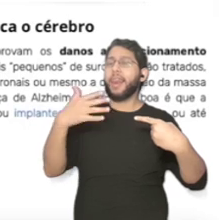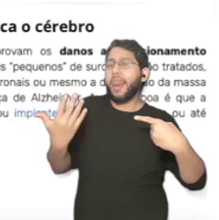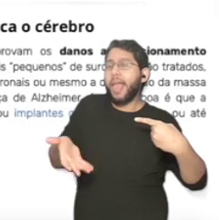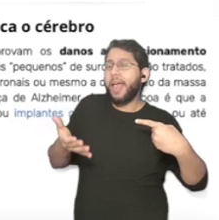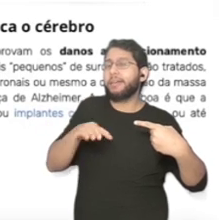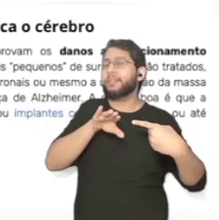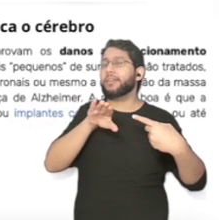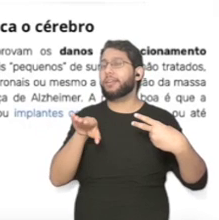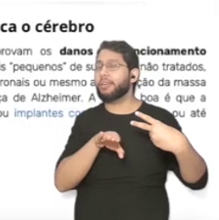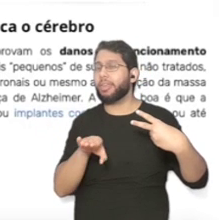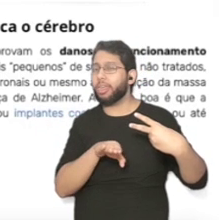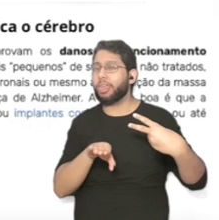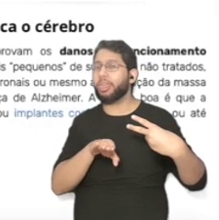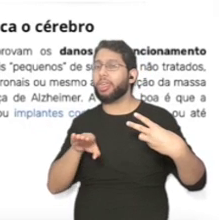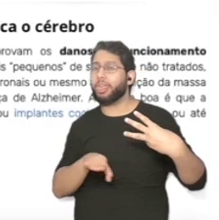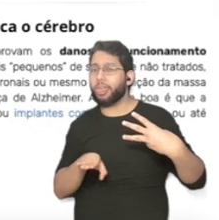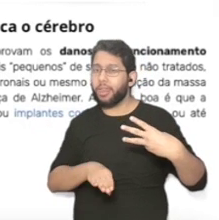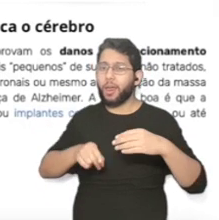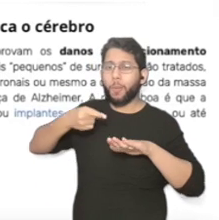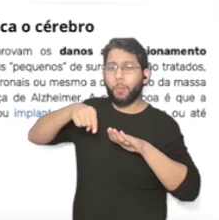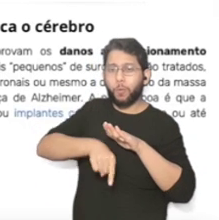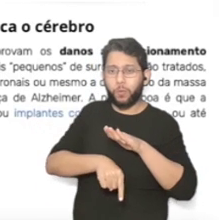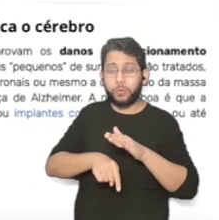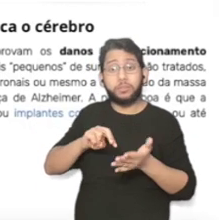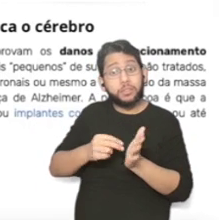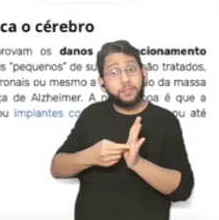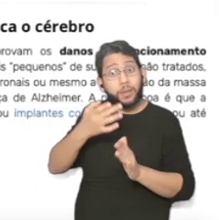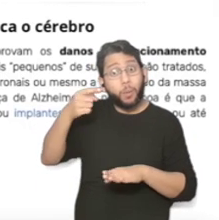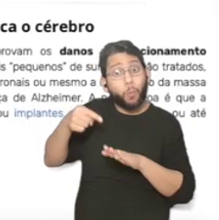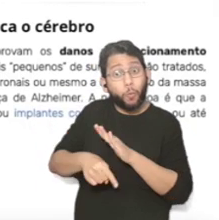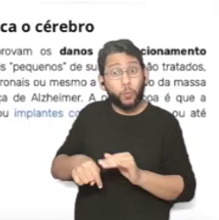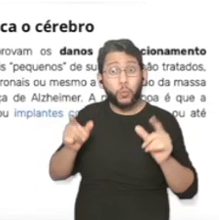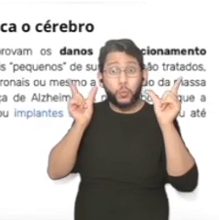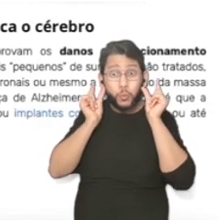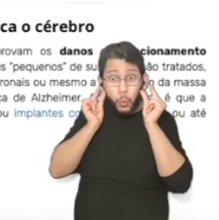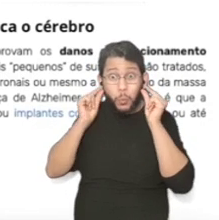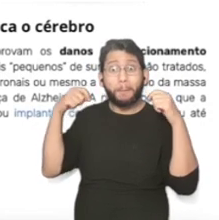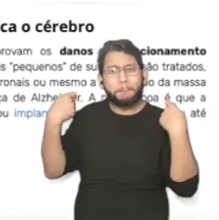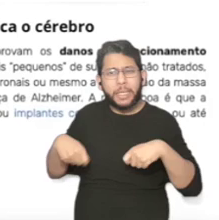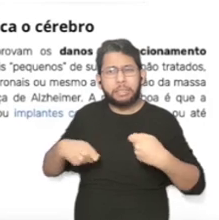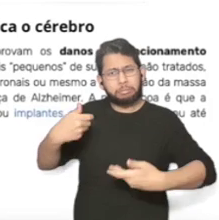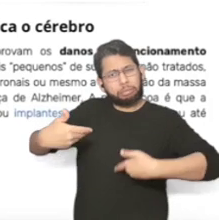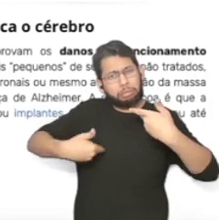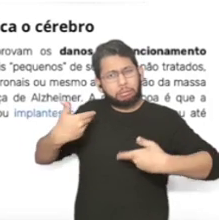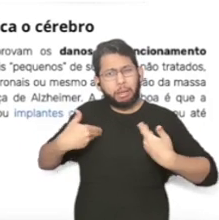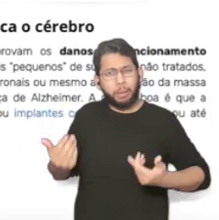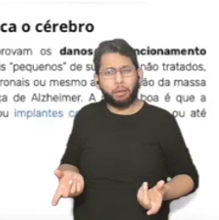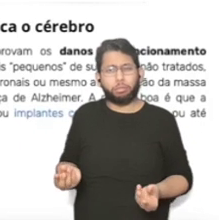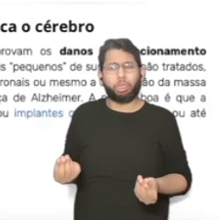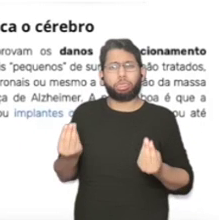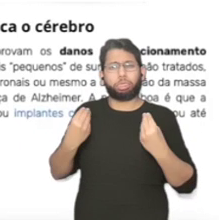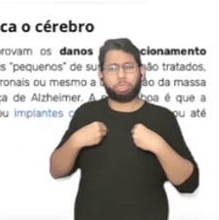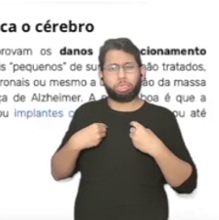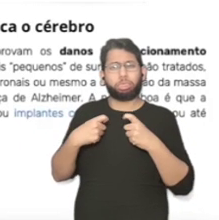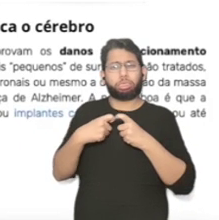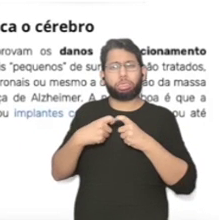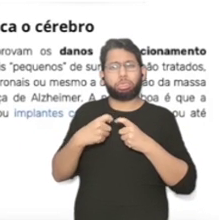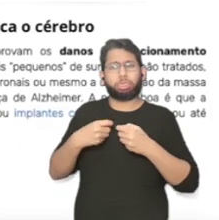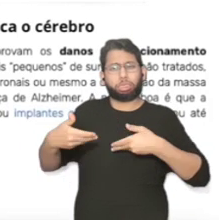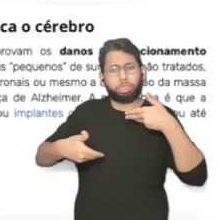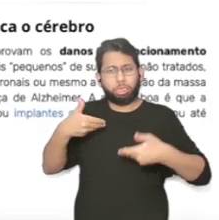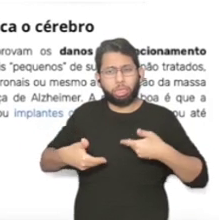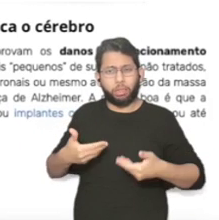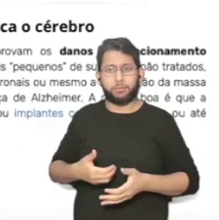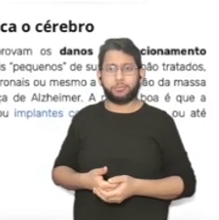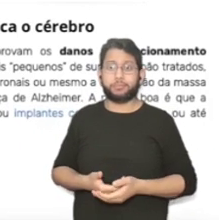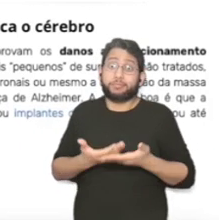leve, moderada, severa, profunda e, portanto, do ponto de vista médico, qualquer pessoa que precisa de volumes mais altos para ouvir é surda e precisa de tratamento.